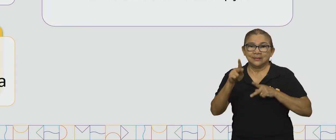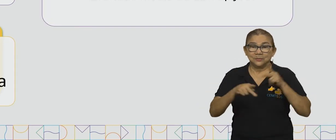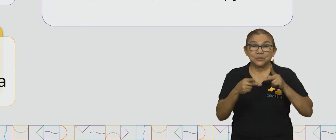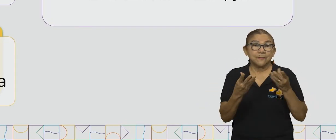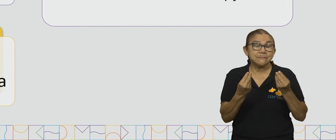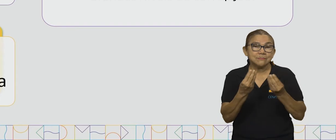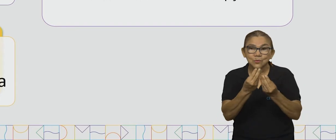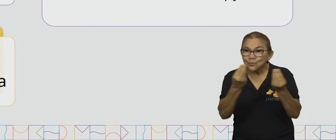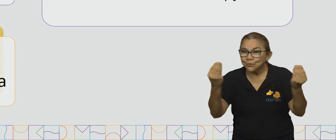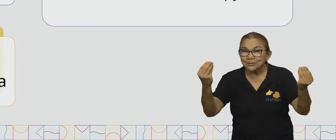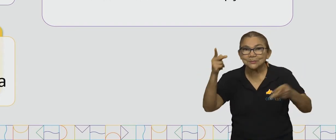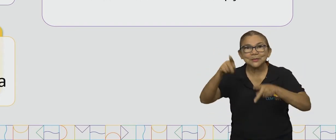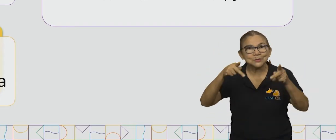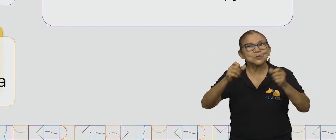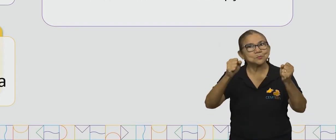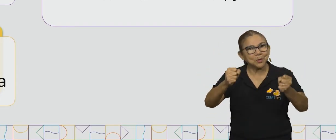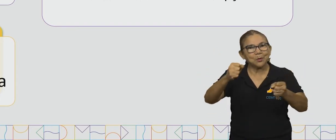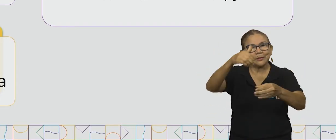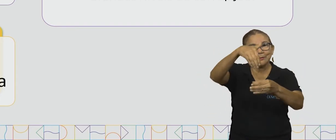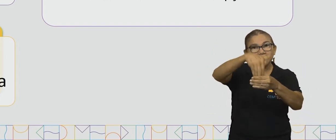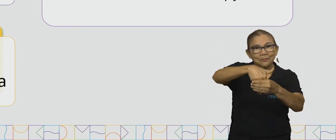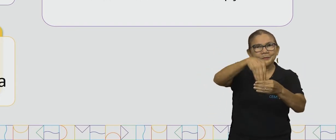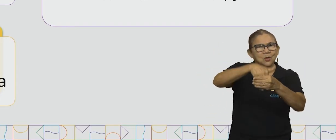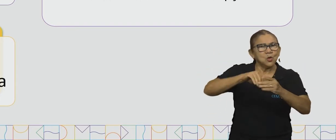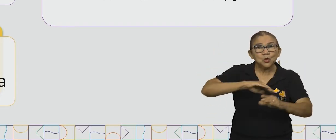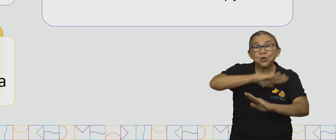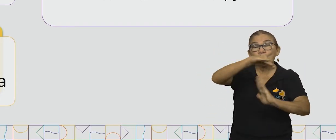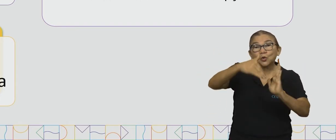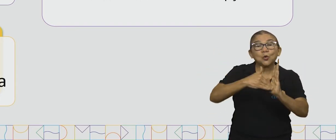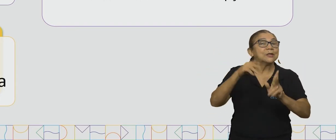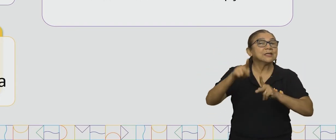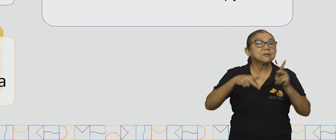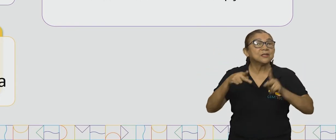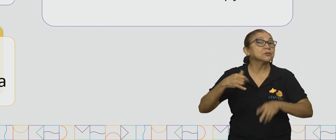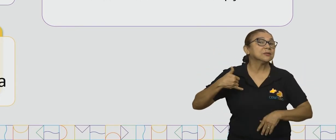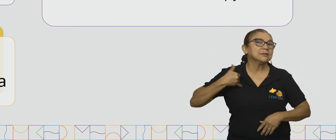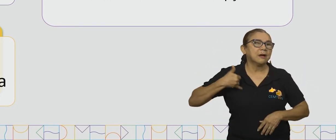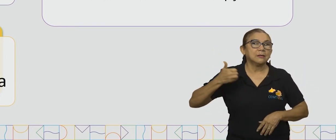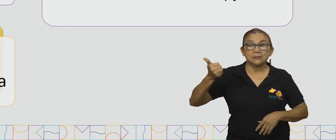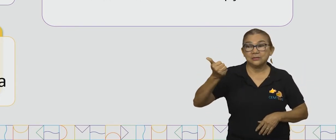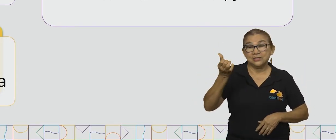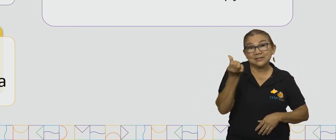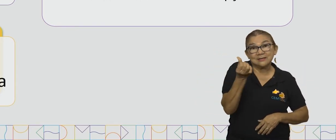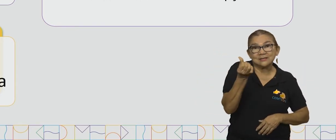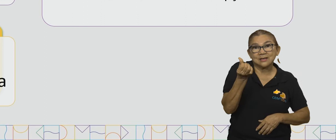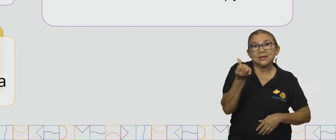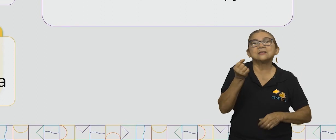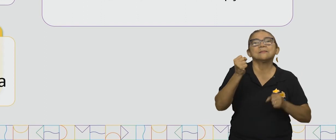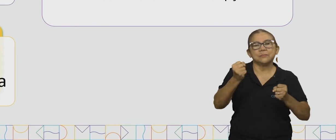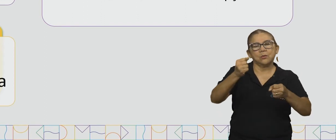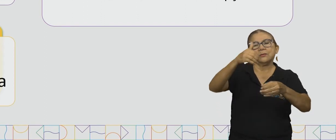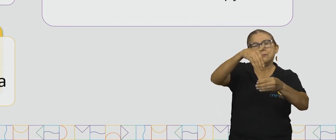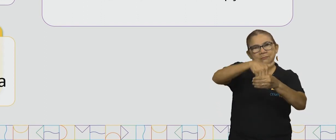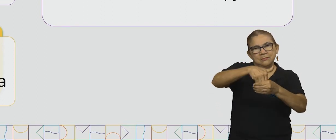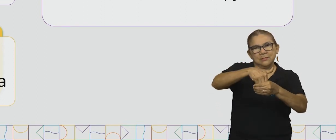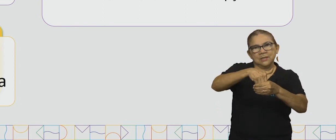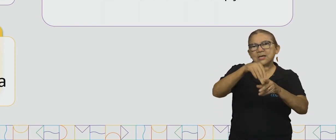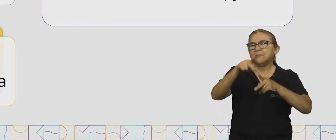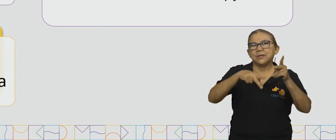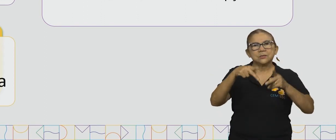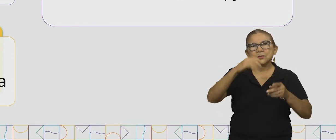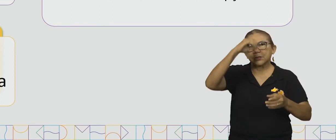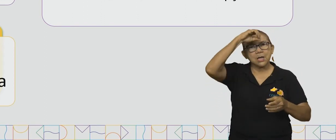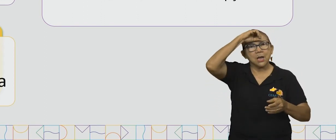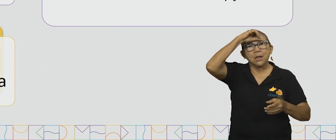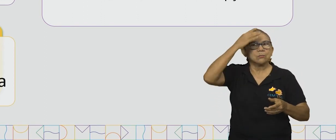eleitores, já que podem votar no Brasil todas as pessoas maiores de 16 anos, incluindo os analfabetos. Outro grande